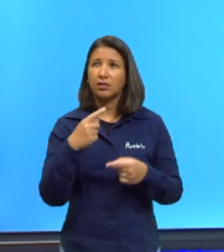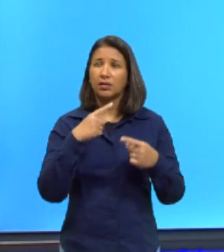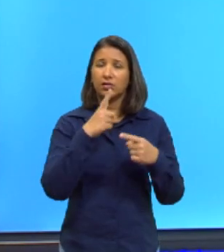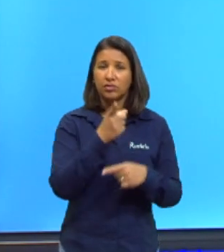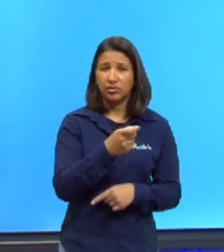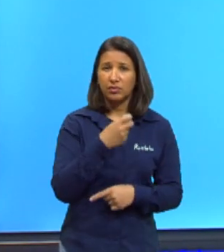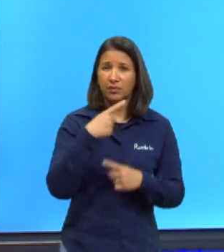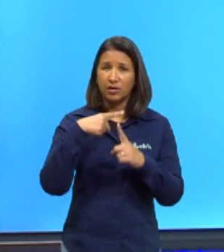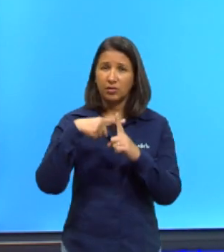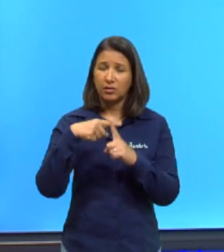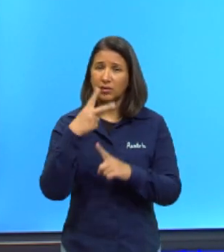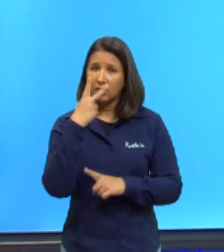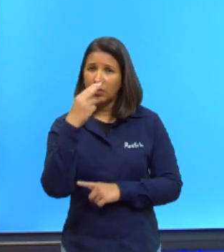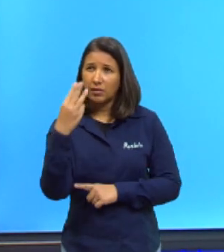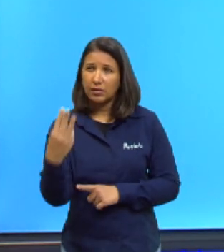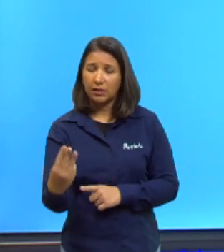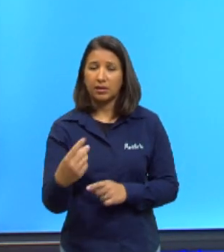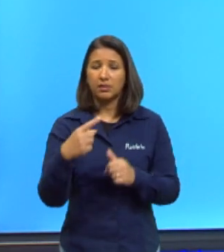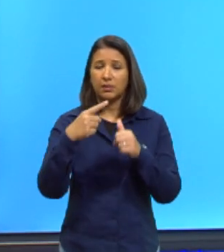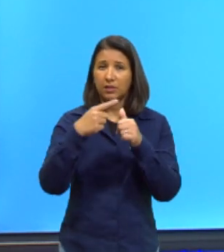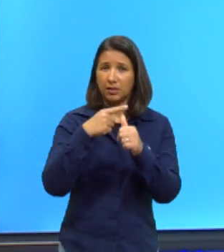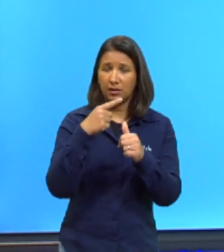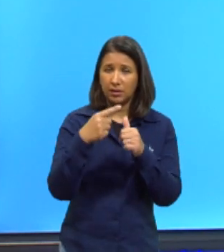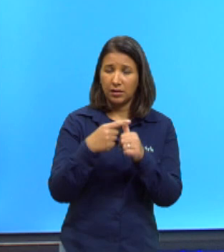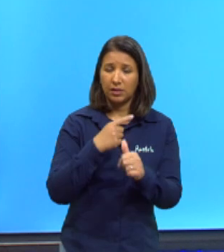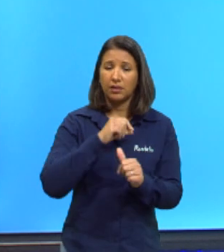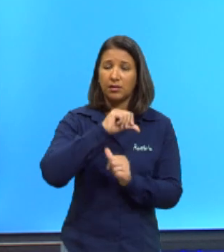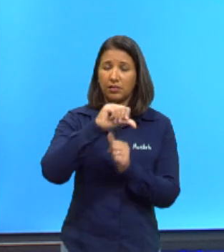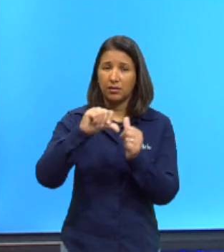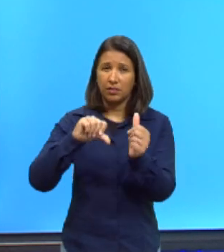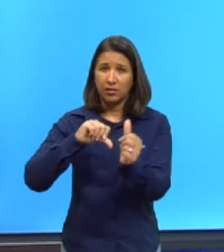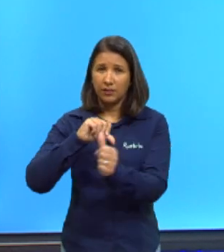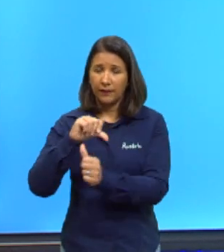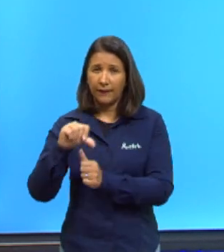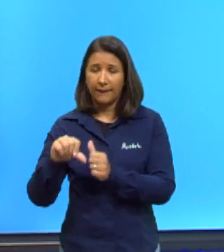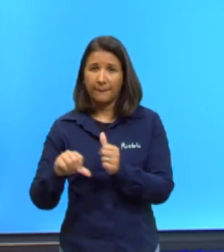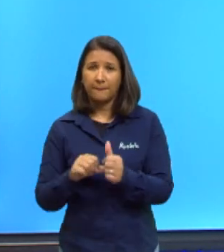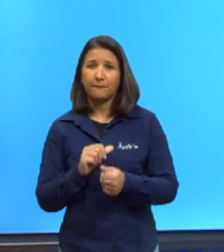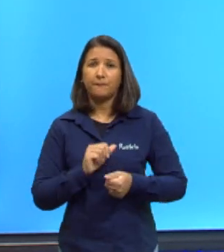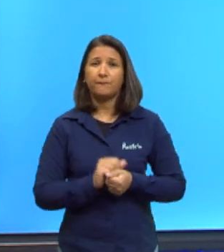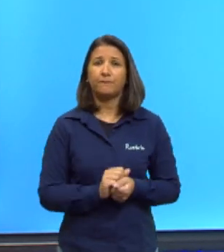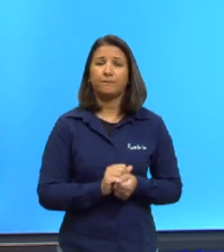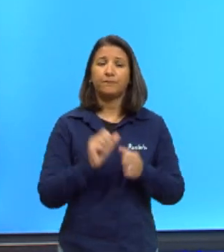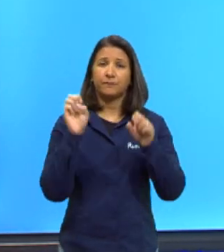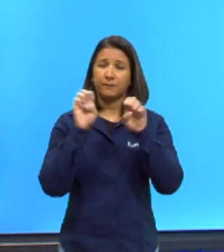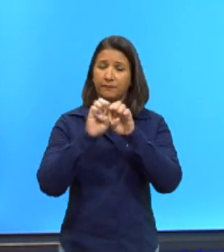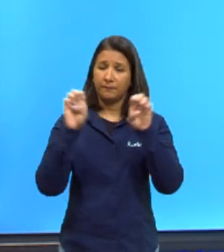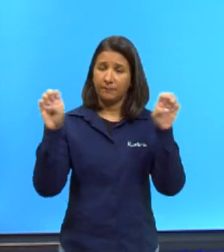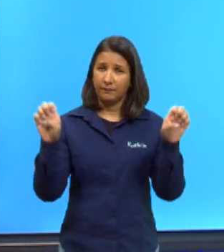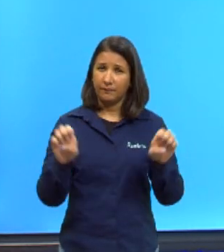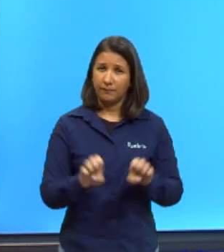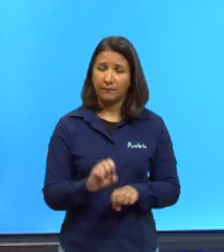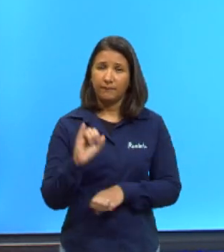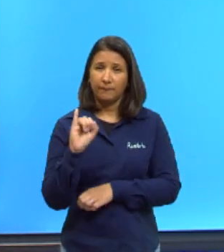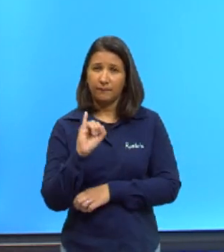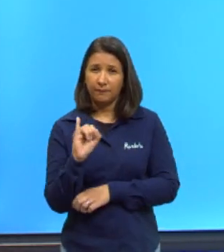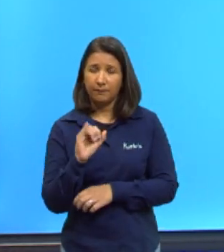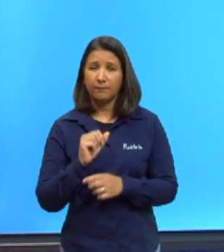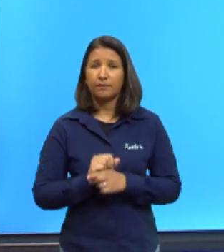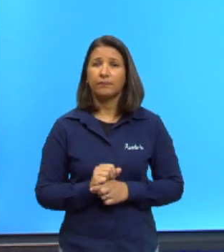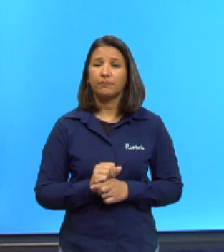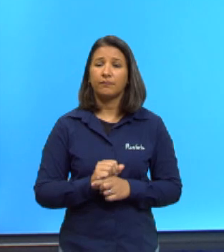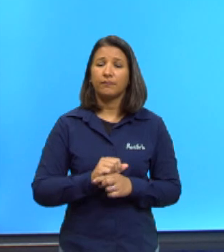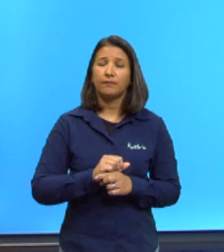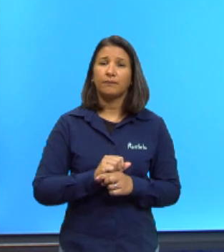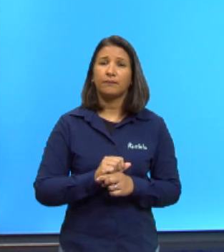3? Então, primeiro, nós vamos transformar essa equação irracional numa